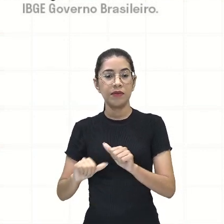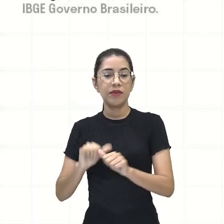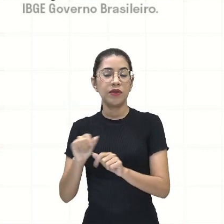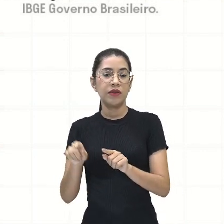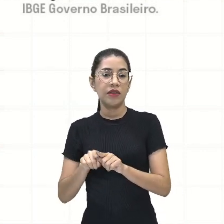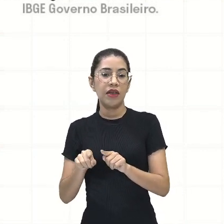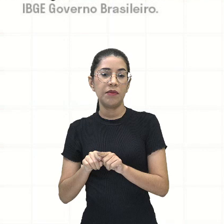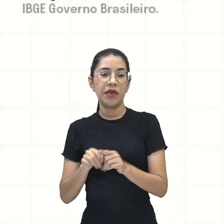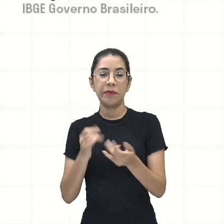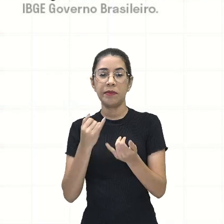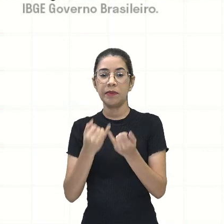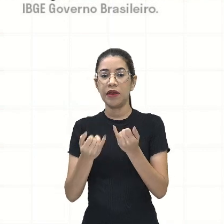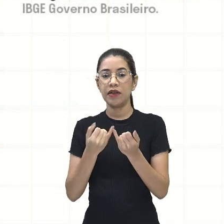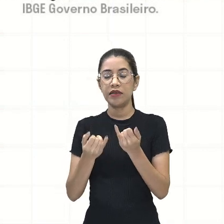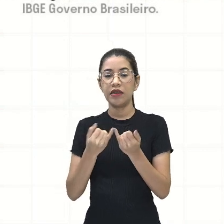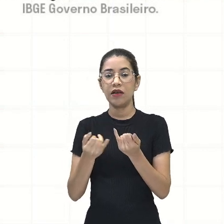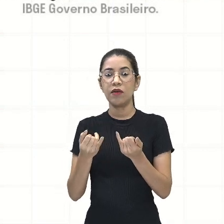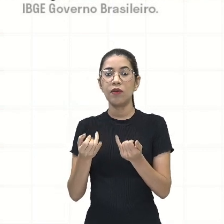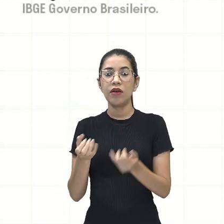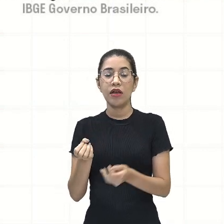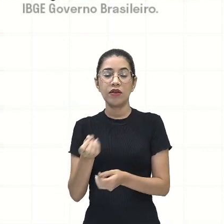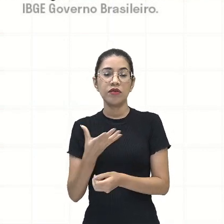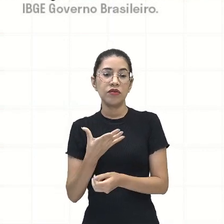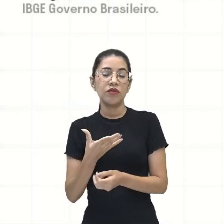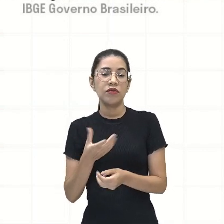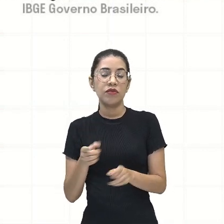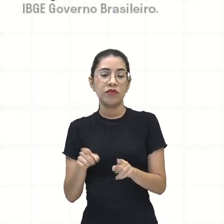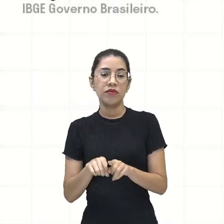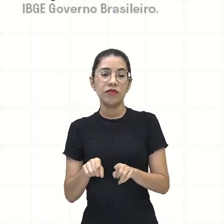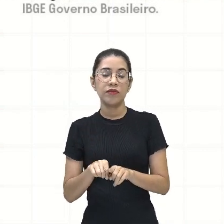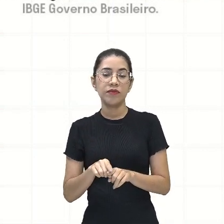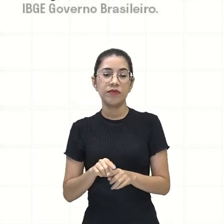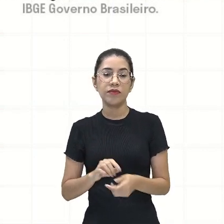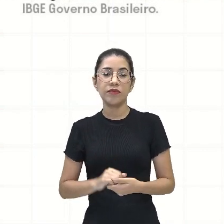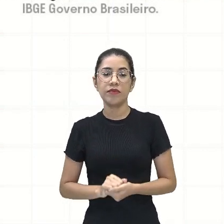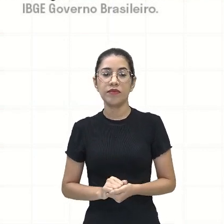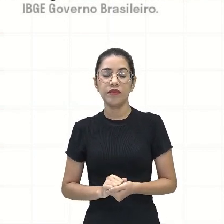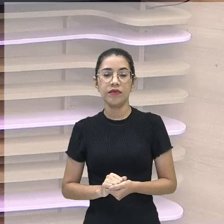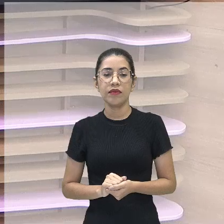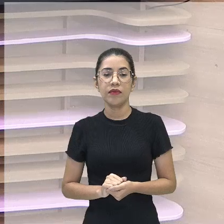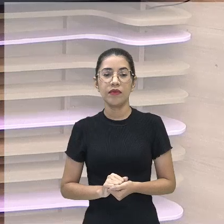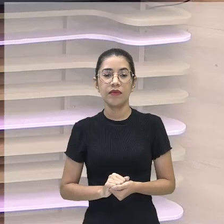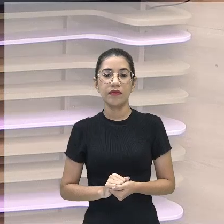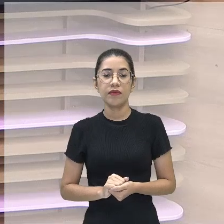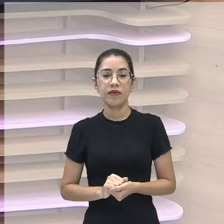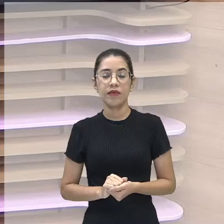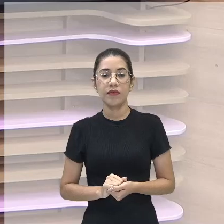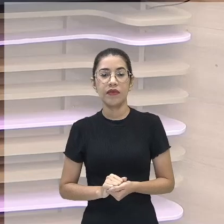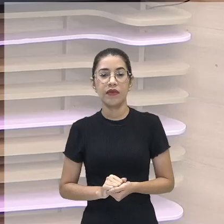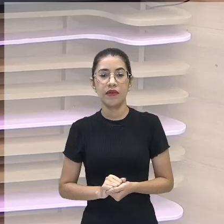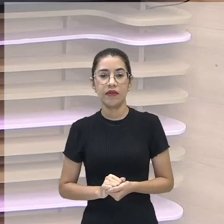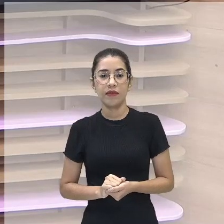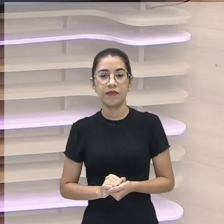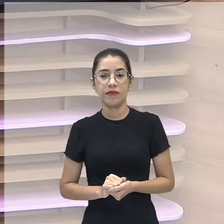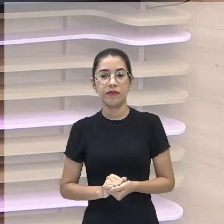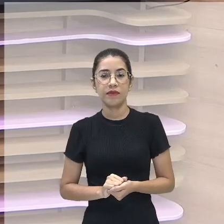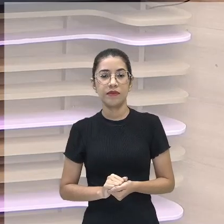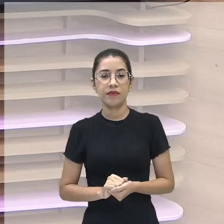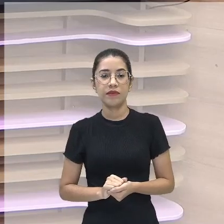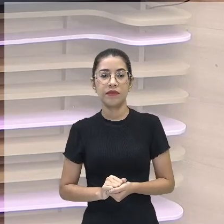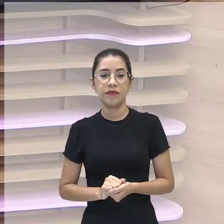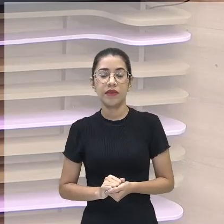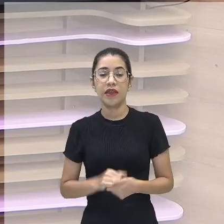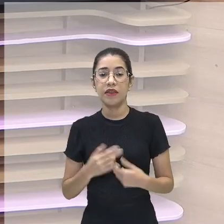uma configuração que ela já vai se aproximar um pouco mais da nossa atual regionalização.